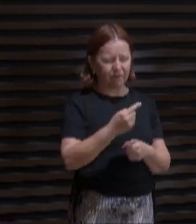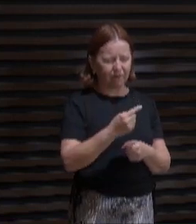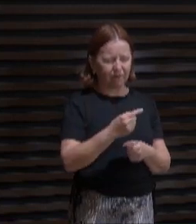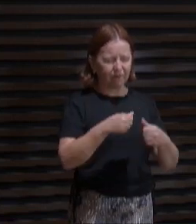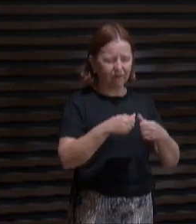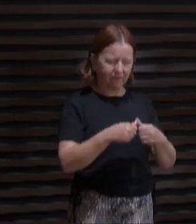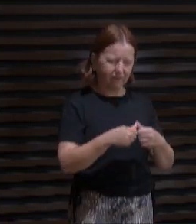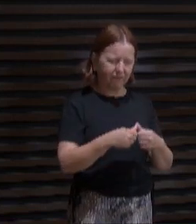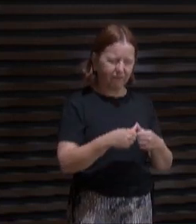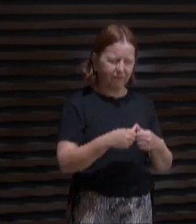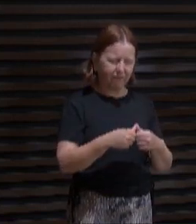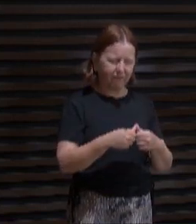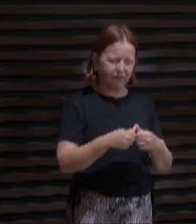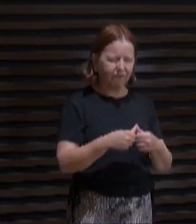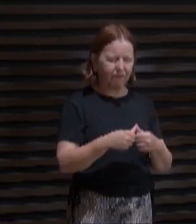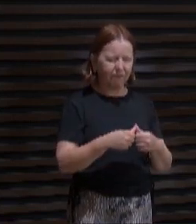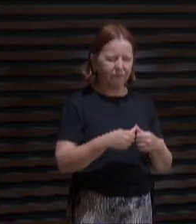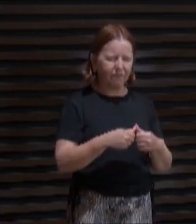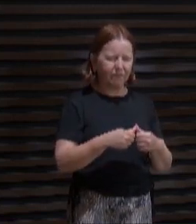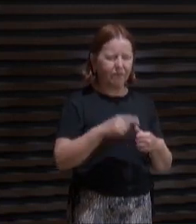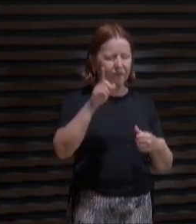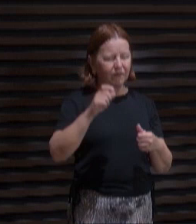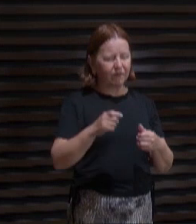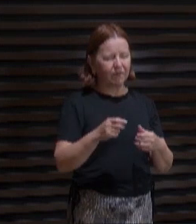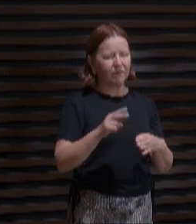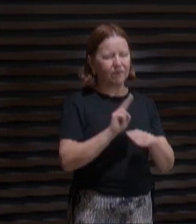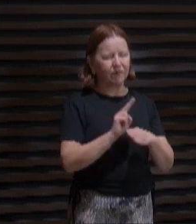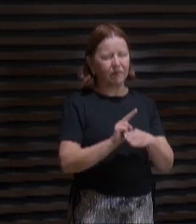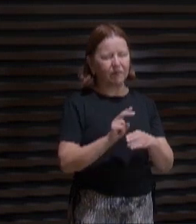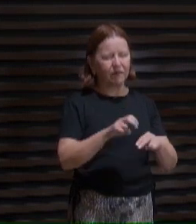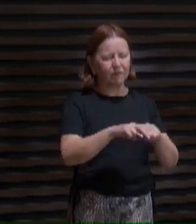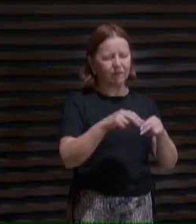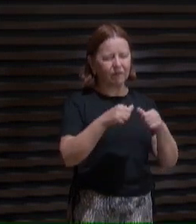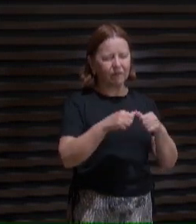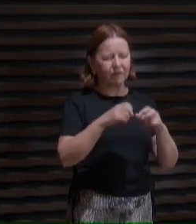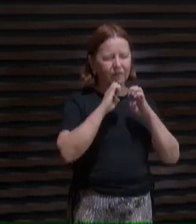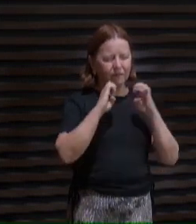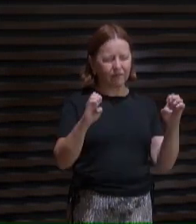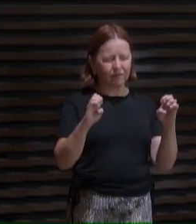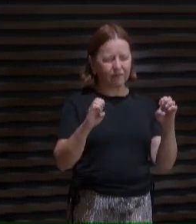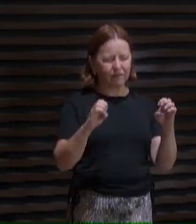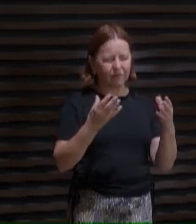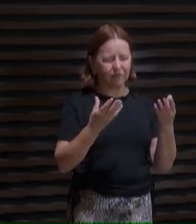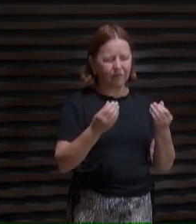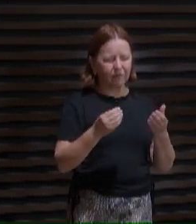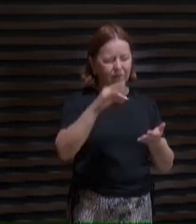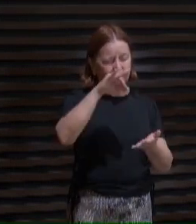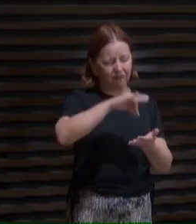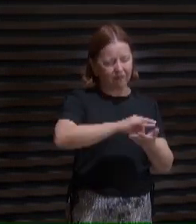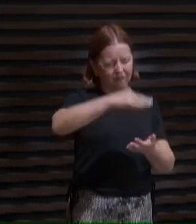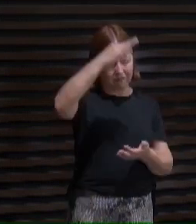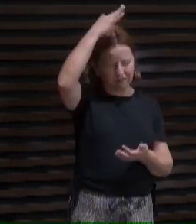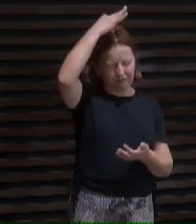pela tua palavra, por este Evangelho. Muitas realidades espirituais